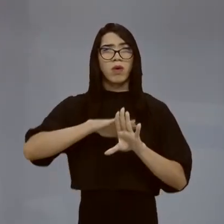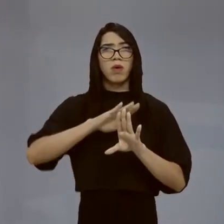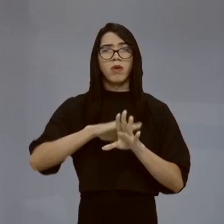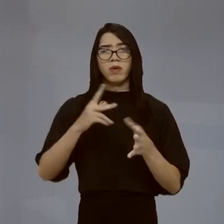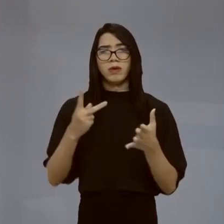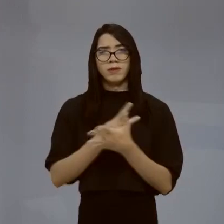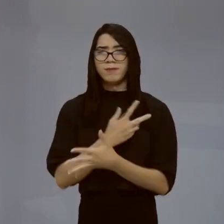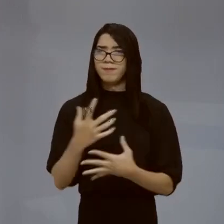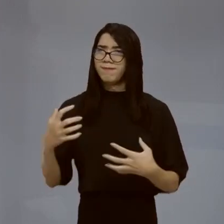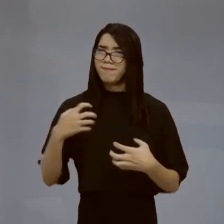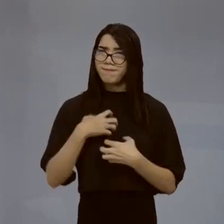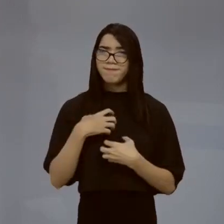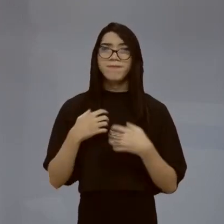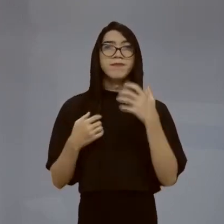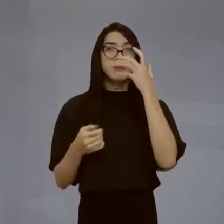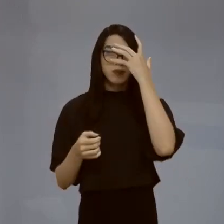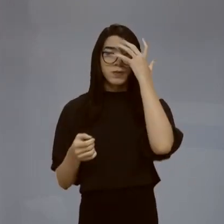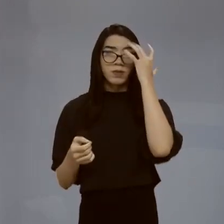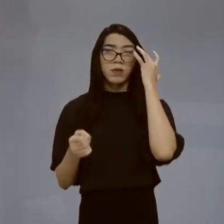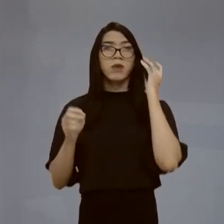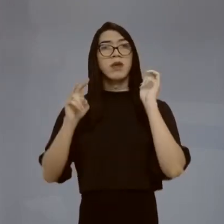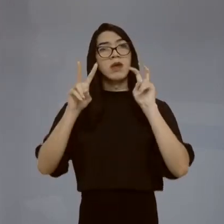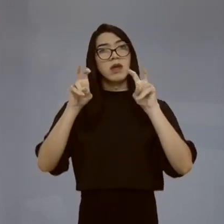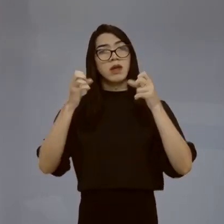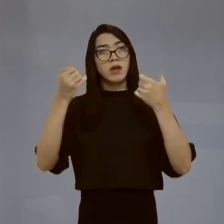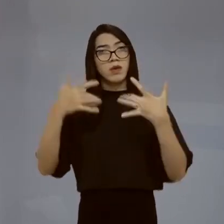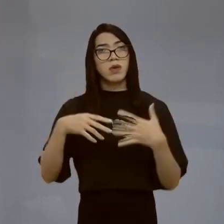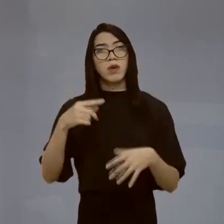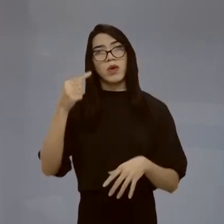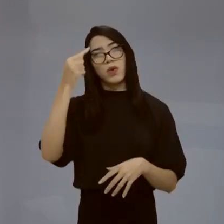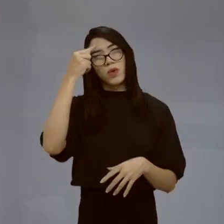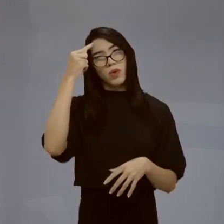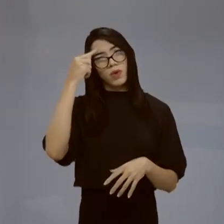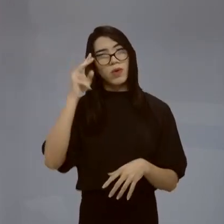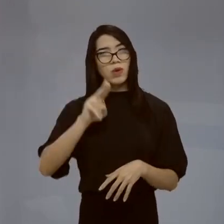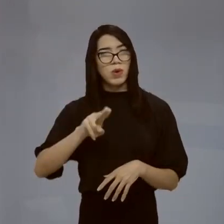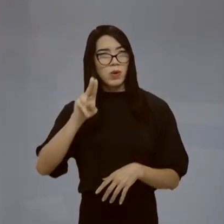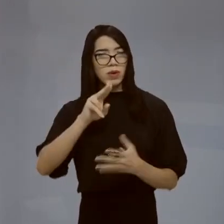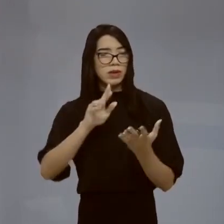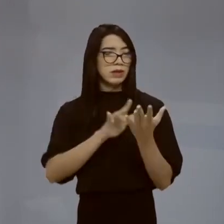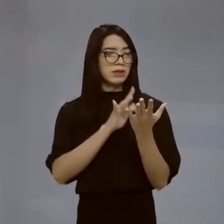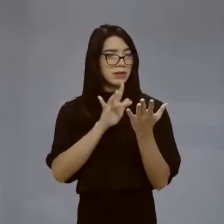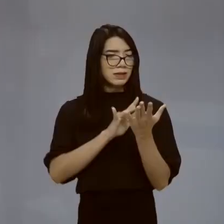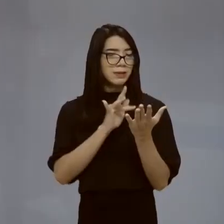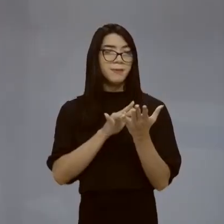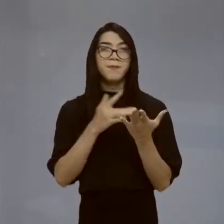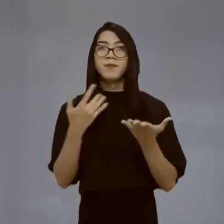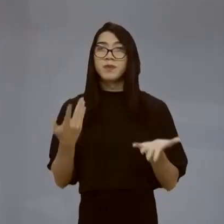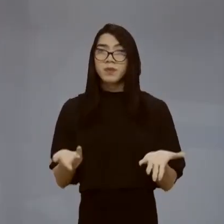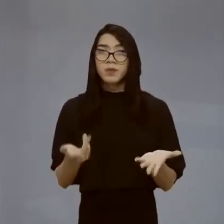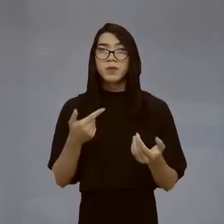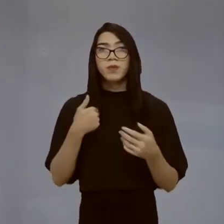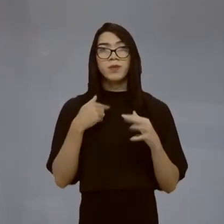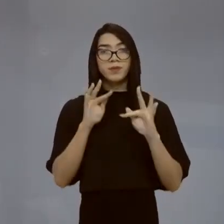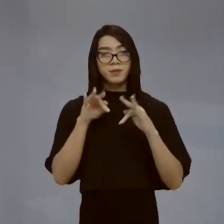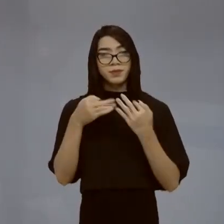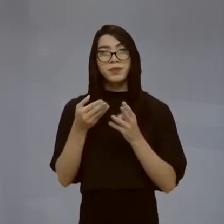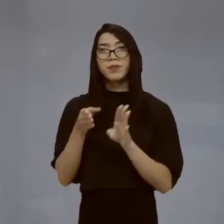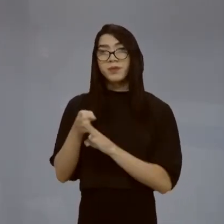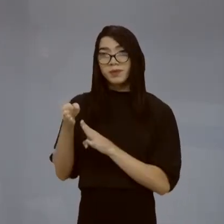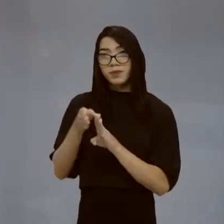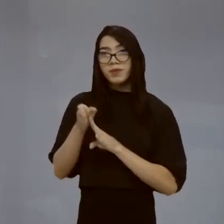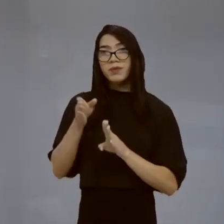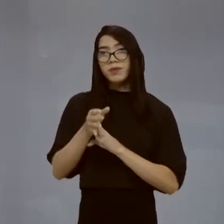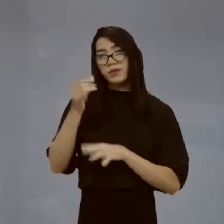como essa? A gente falou agora há pouco sobre o uso excessivo de telas, né? Para os pais tentarem evitar ao